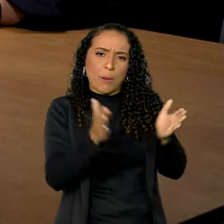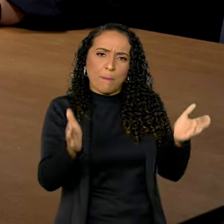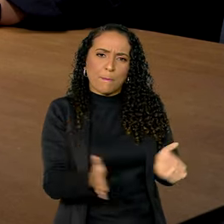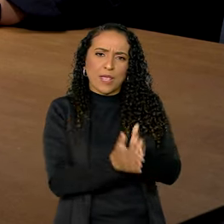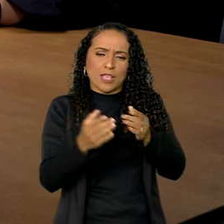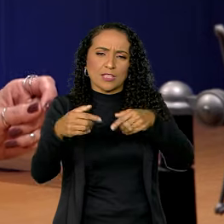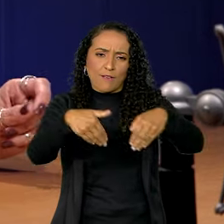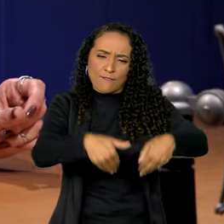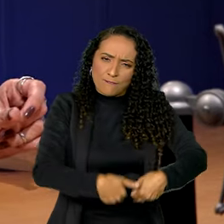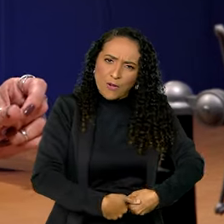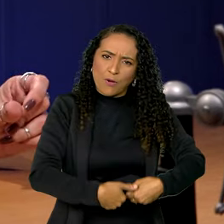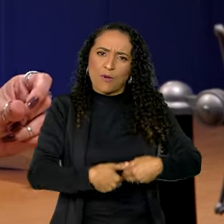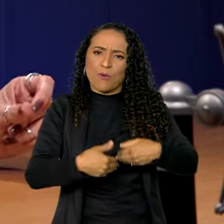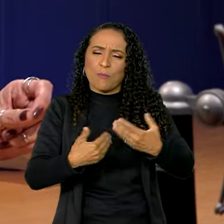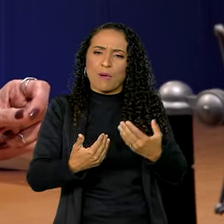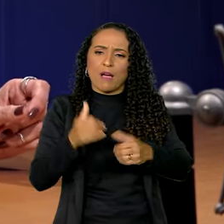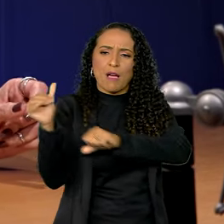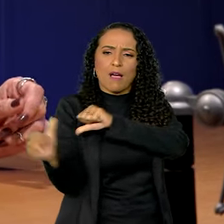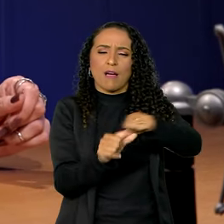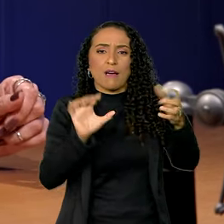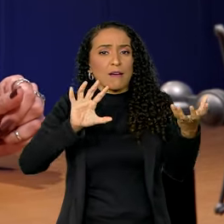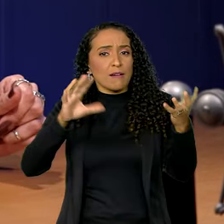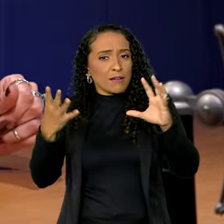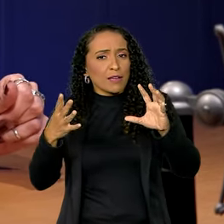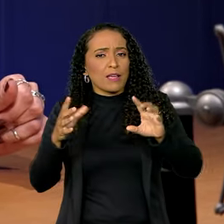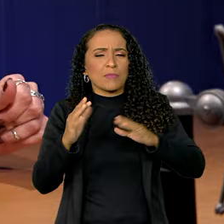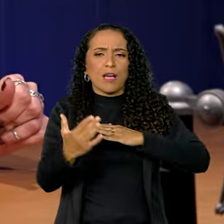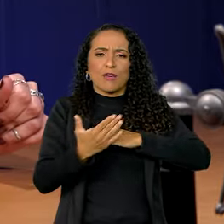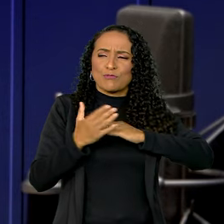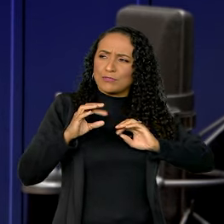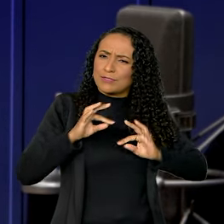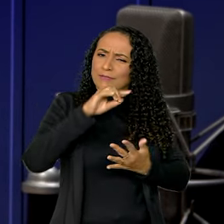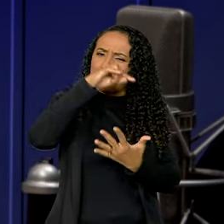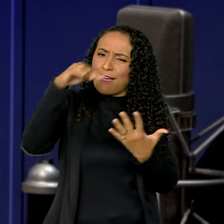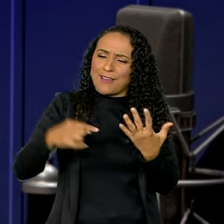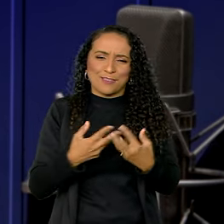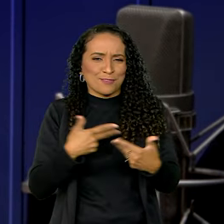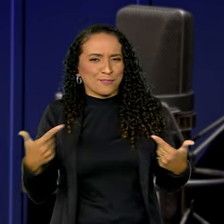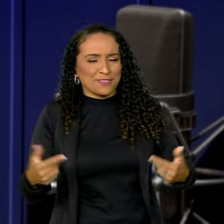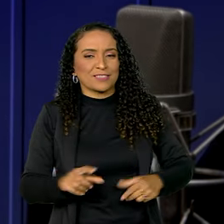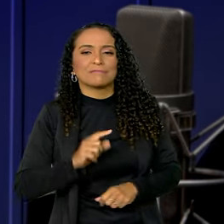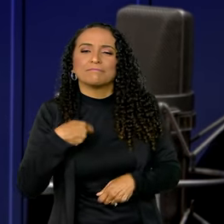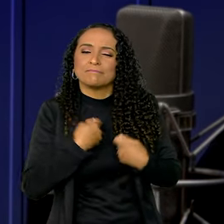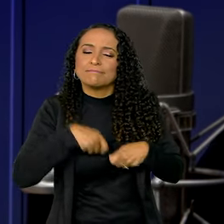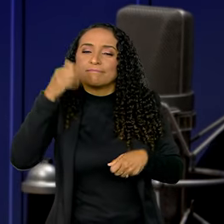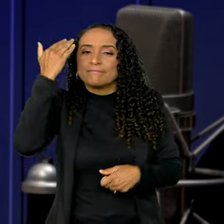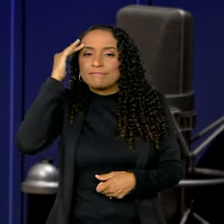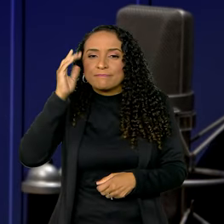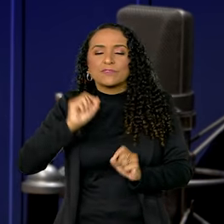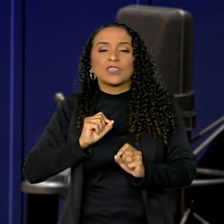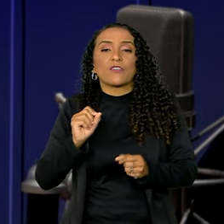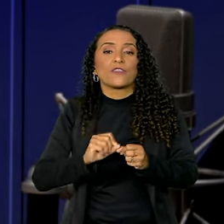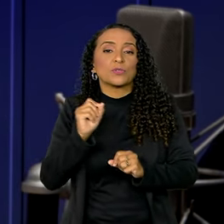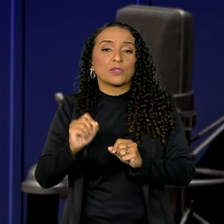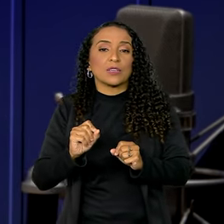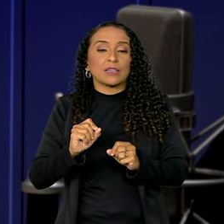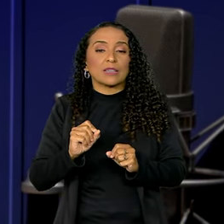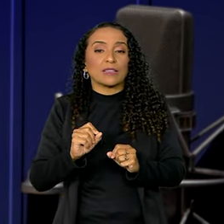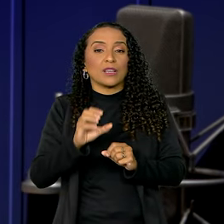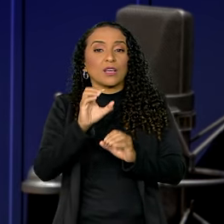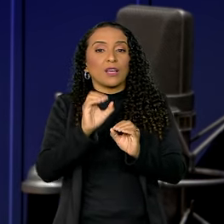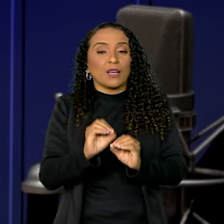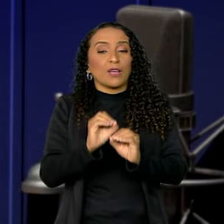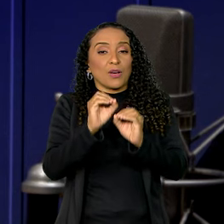ajuda a combater a fome ajuda a combater as mudanças do clima ajuda a gente fazer um monte de coisa né então a gente precisa entender isso e o que que a gente fez no